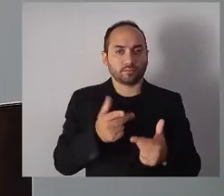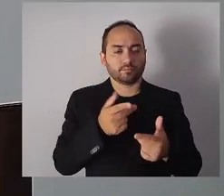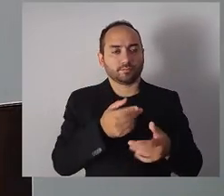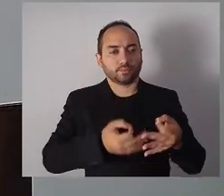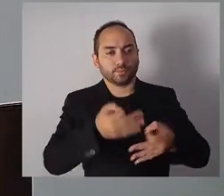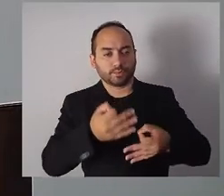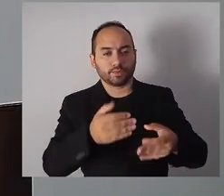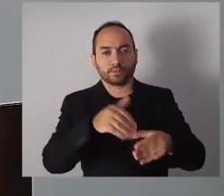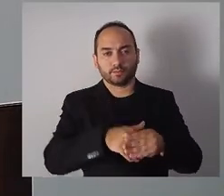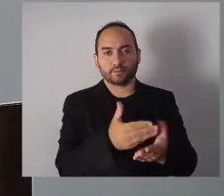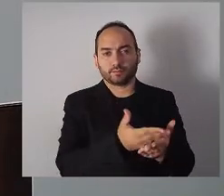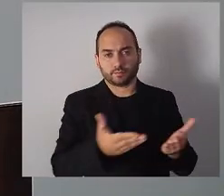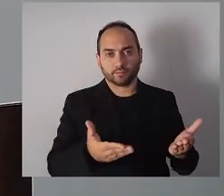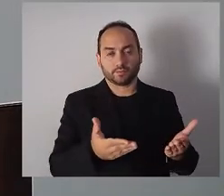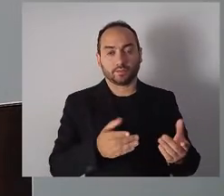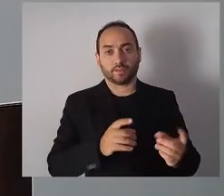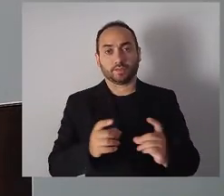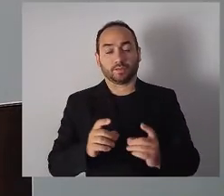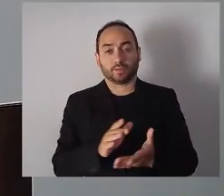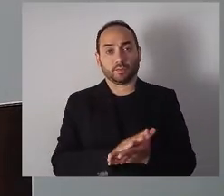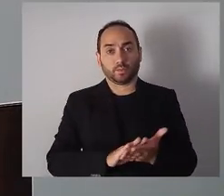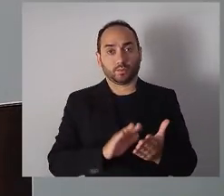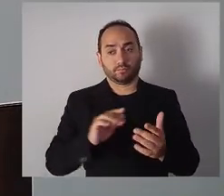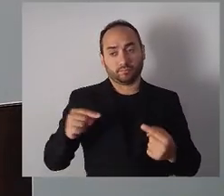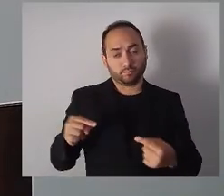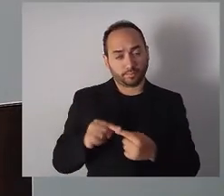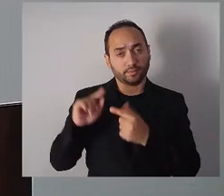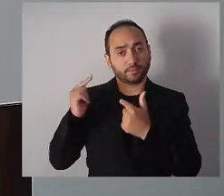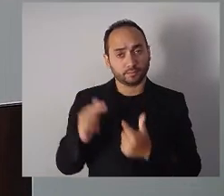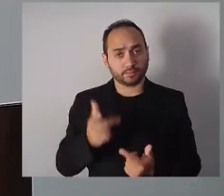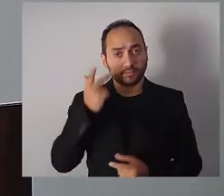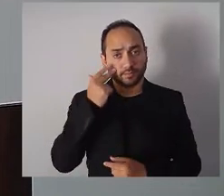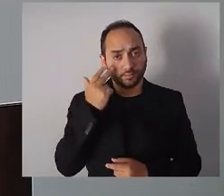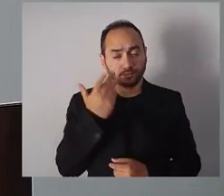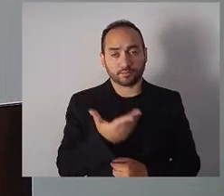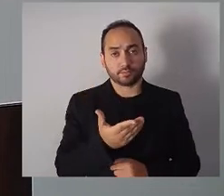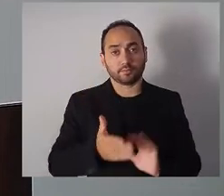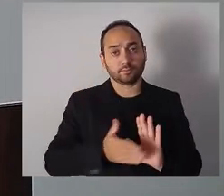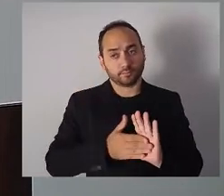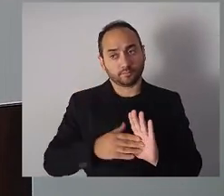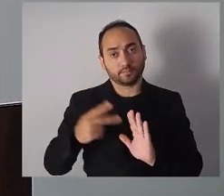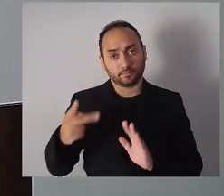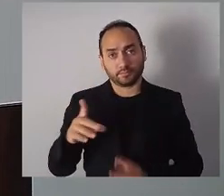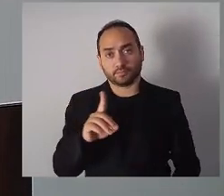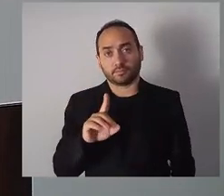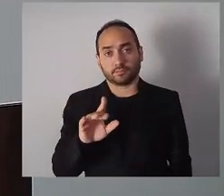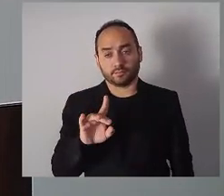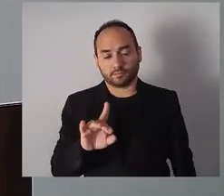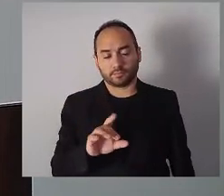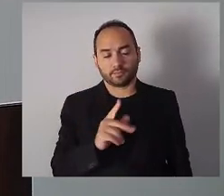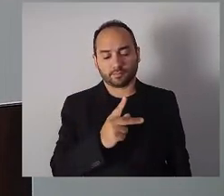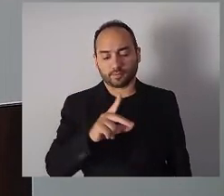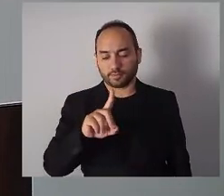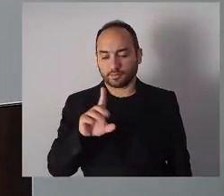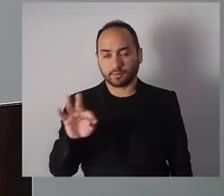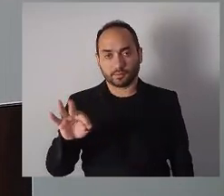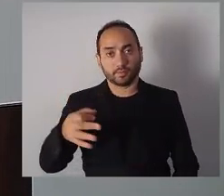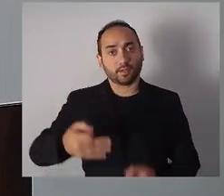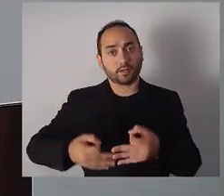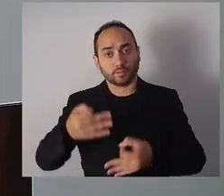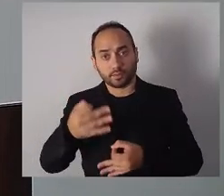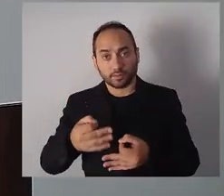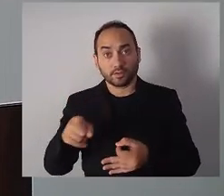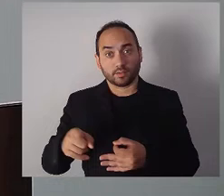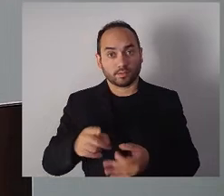eleitoral, indiscutivelmente é da justiça comum. Tanto que o próprio PDT ajuizou a ação anulatória, tentando anular